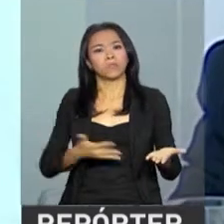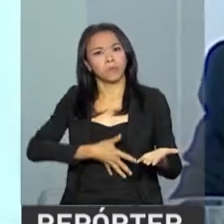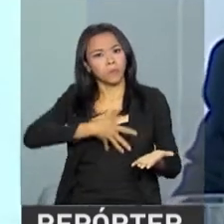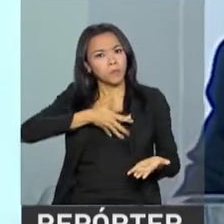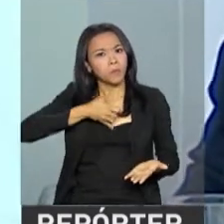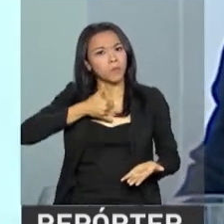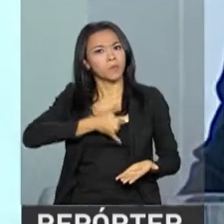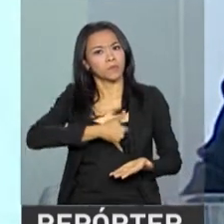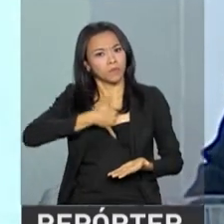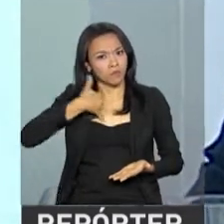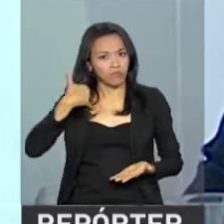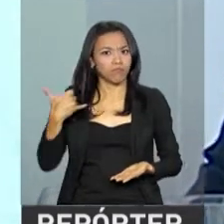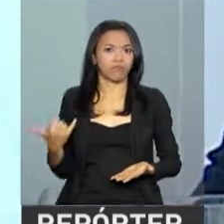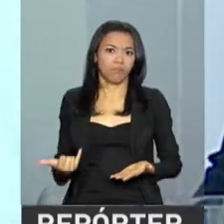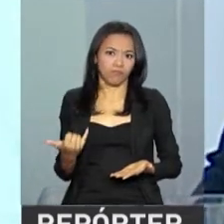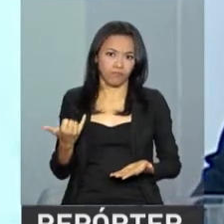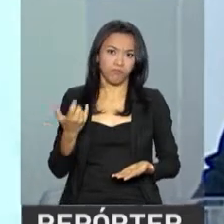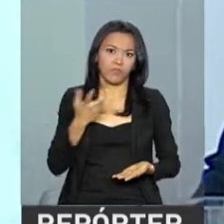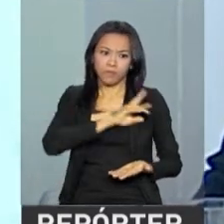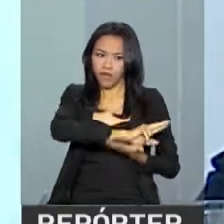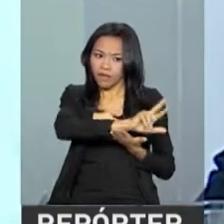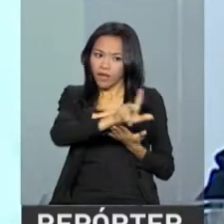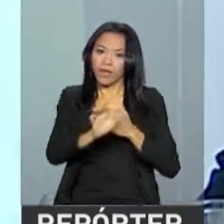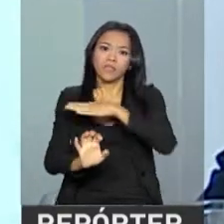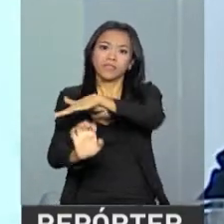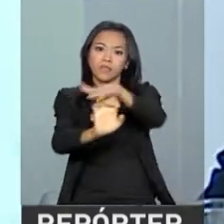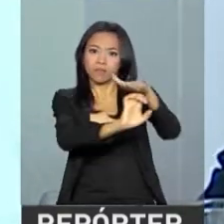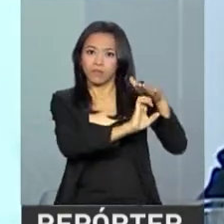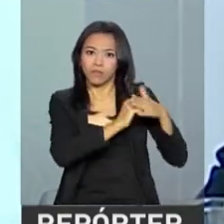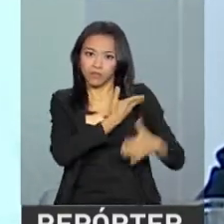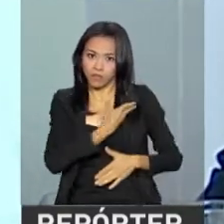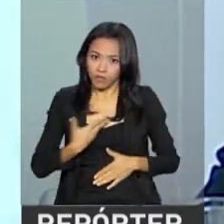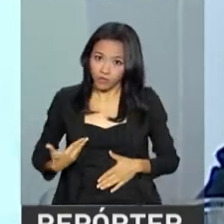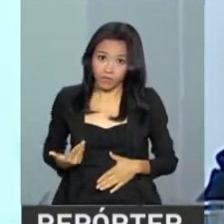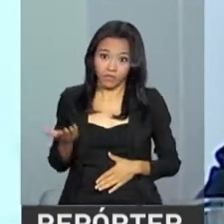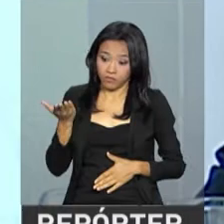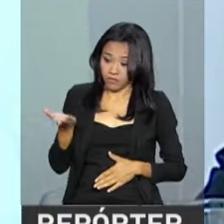era para as estatais do nosso país ainda ontem lançávamos